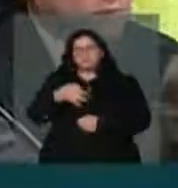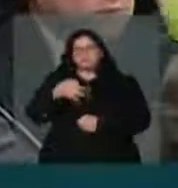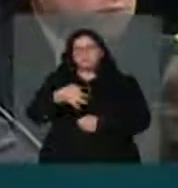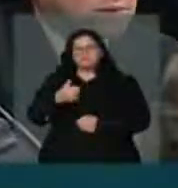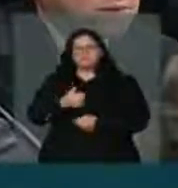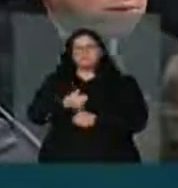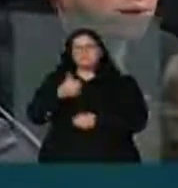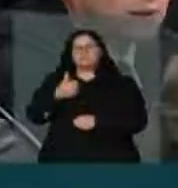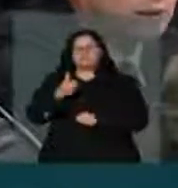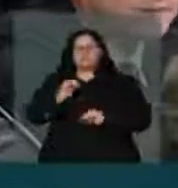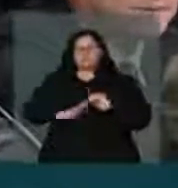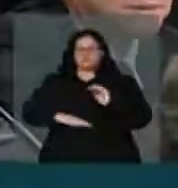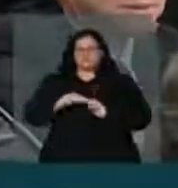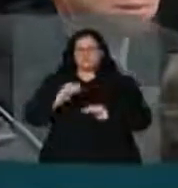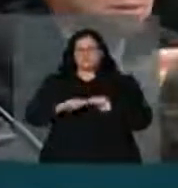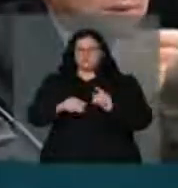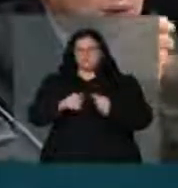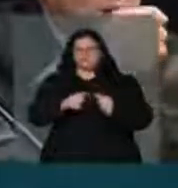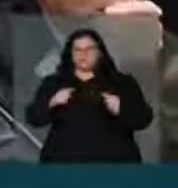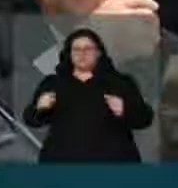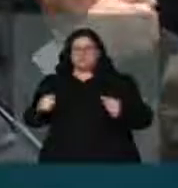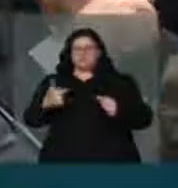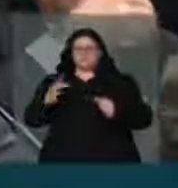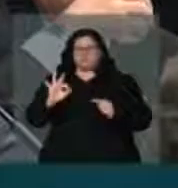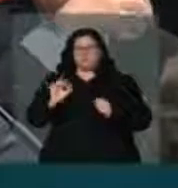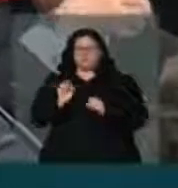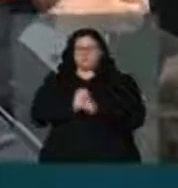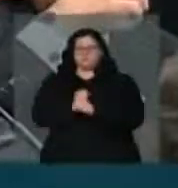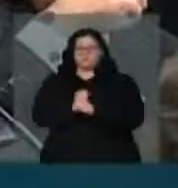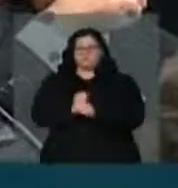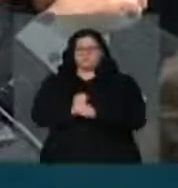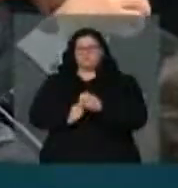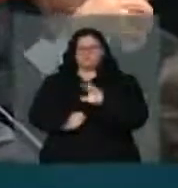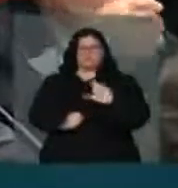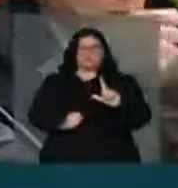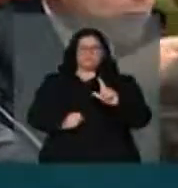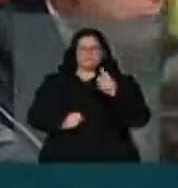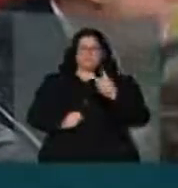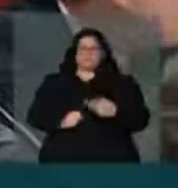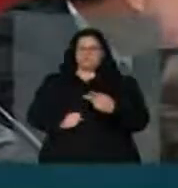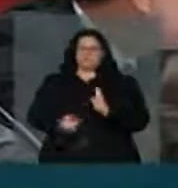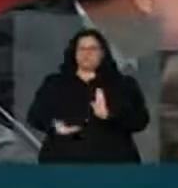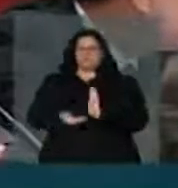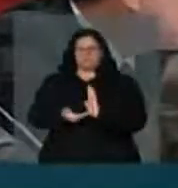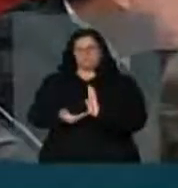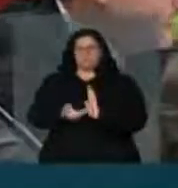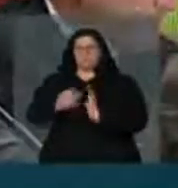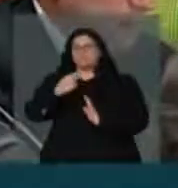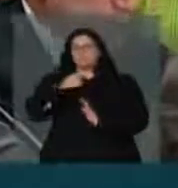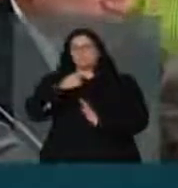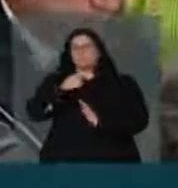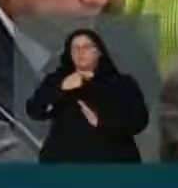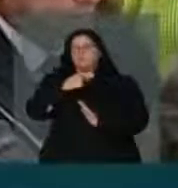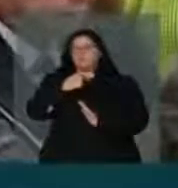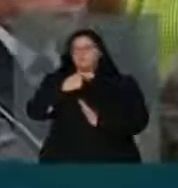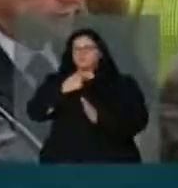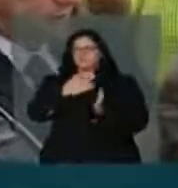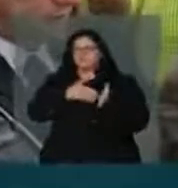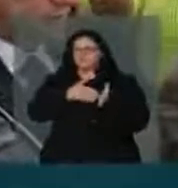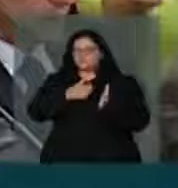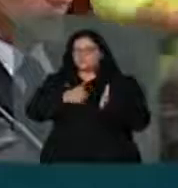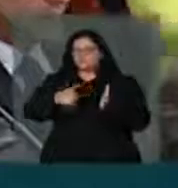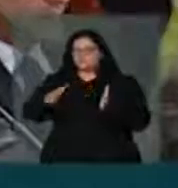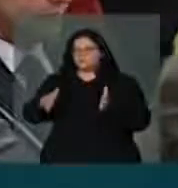posição com relação ao mandato de 10 anos. É óbvio que essa casa aqui não pode se pautar por conveniências de